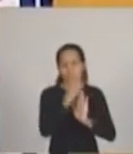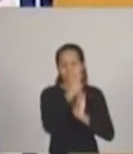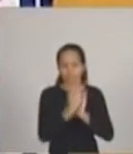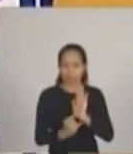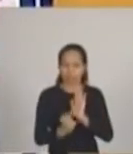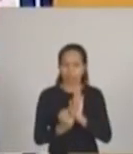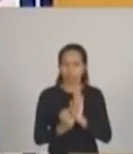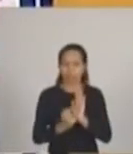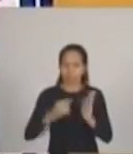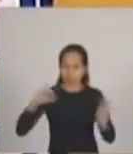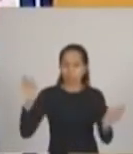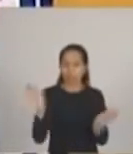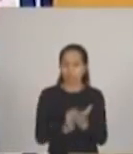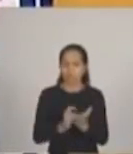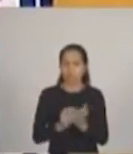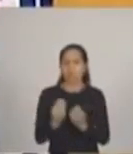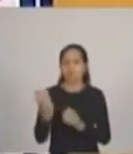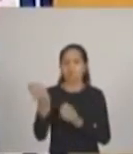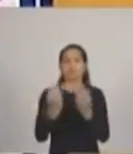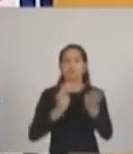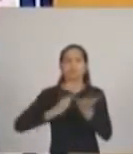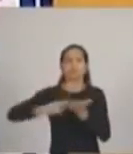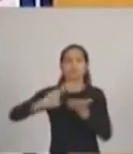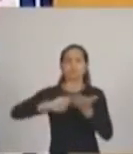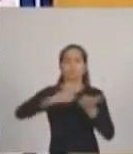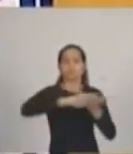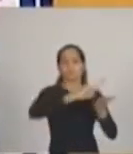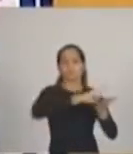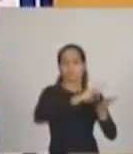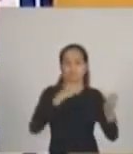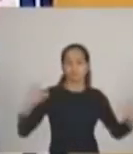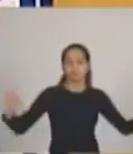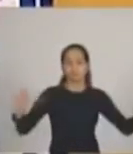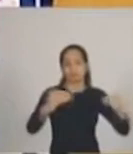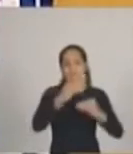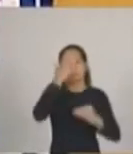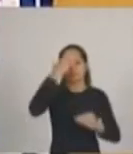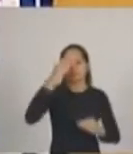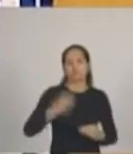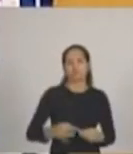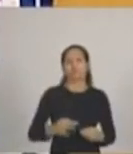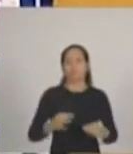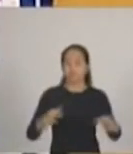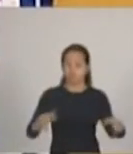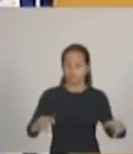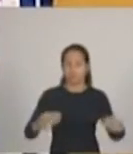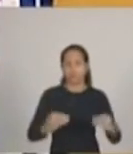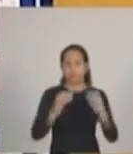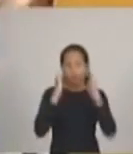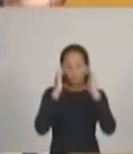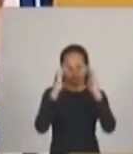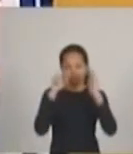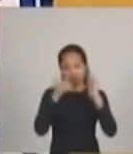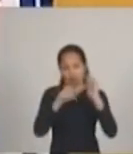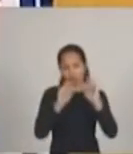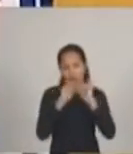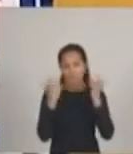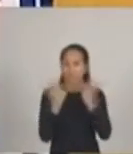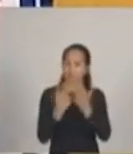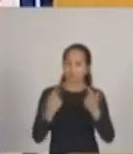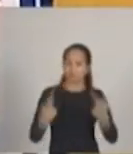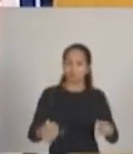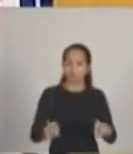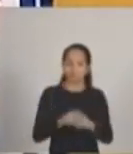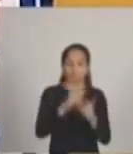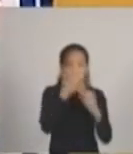algo oficial, para que essa situação seja tratada de forma oficial também por esta Casa. Muito obrigado. Eu